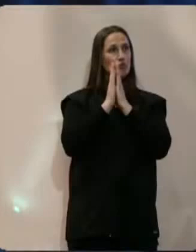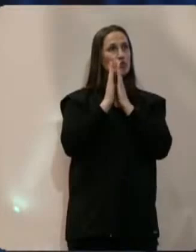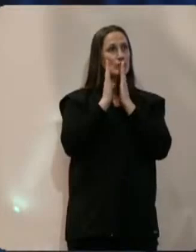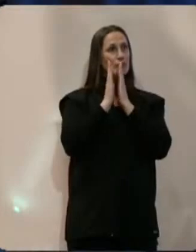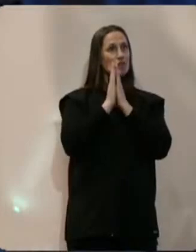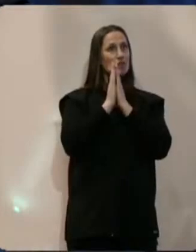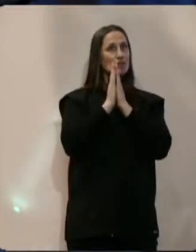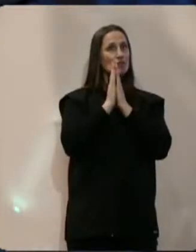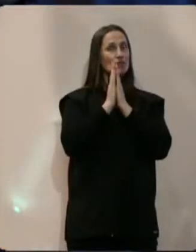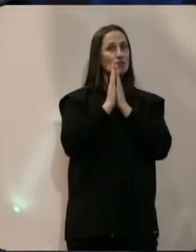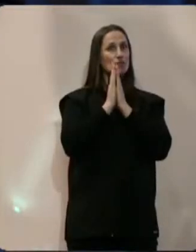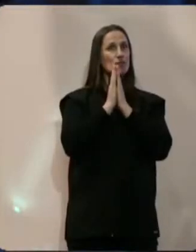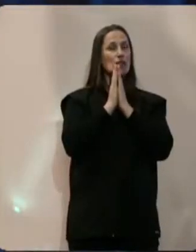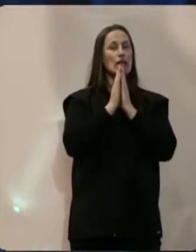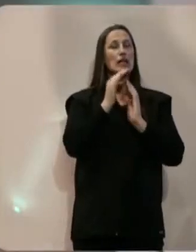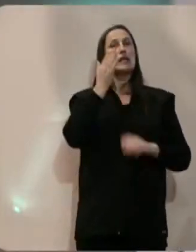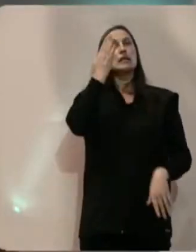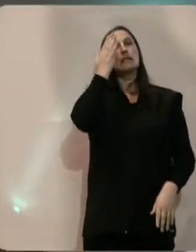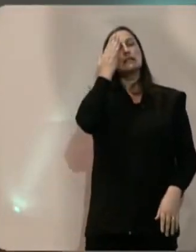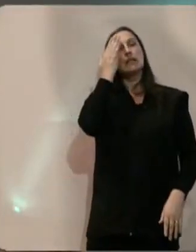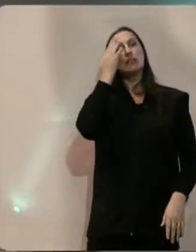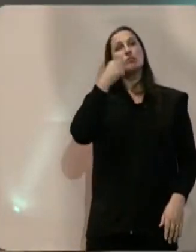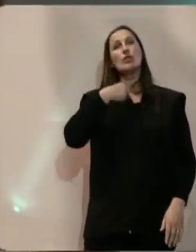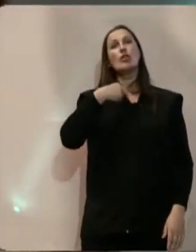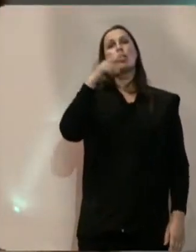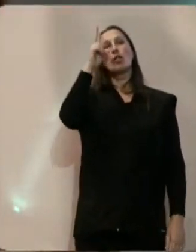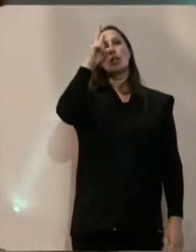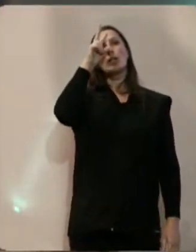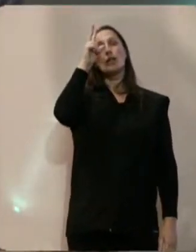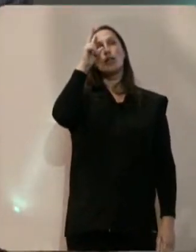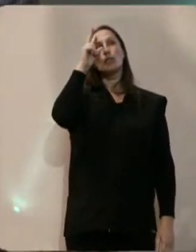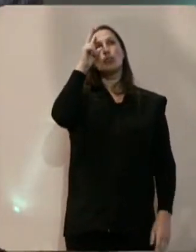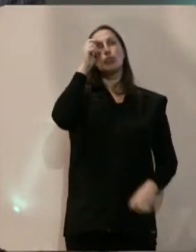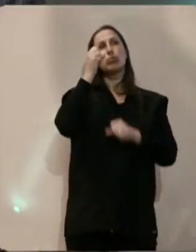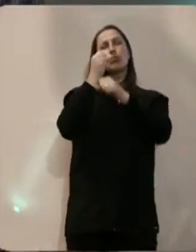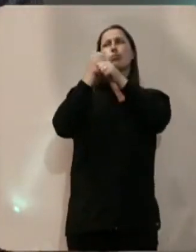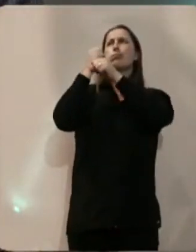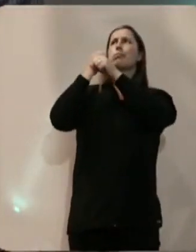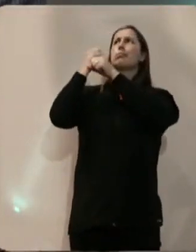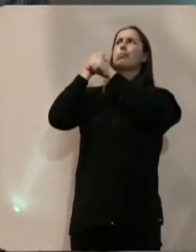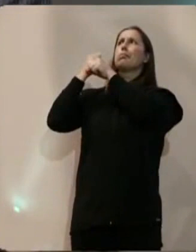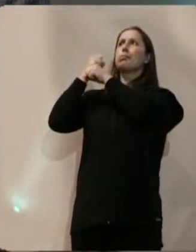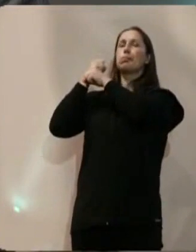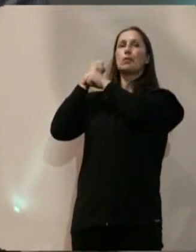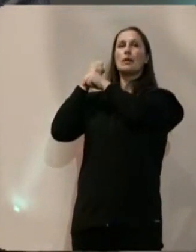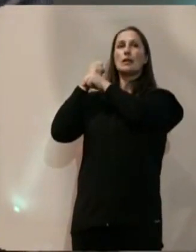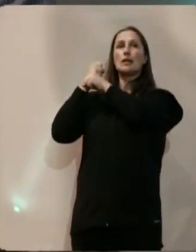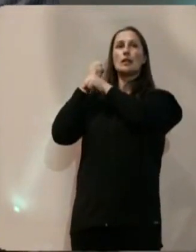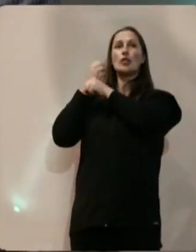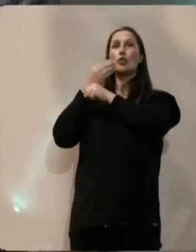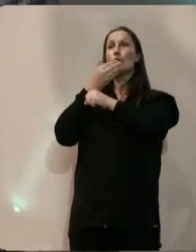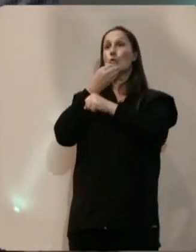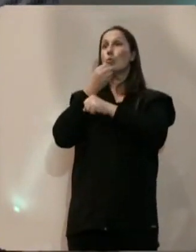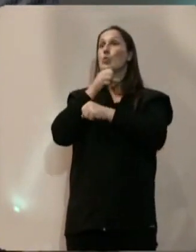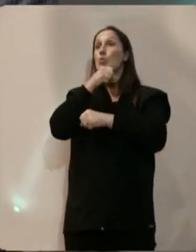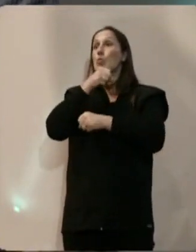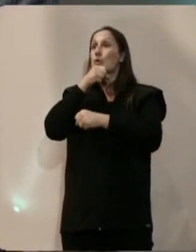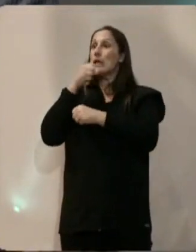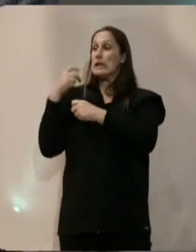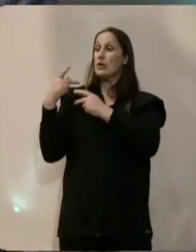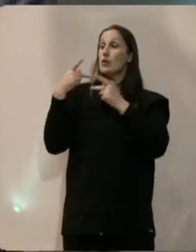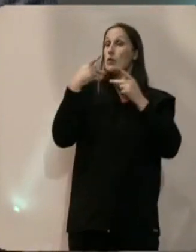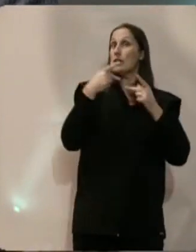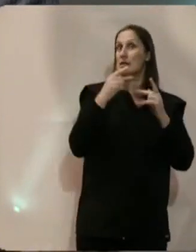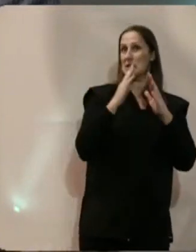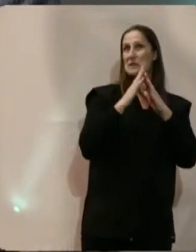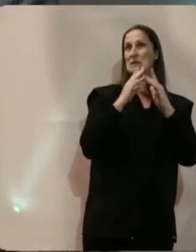Eu me lembro, há muitos anos atrás, eu recebi uma visita aqui na igreja de um senhor, e ele